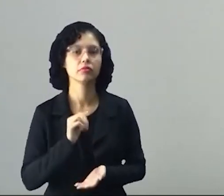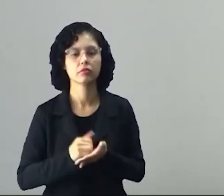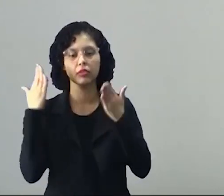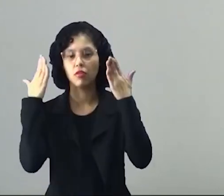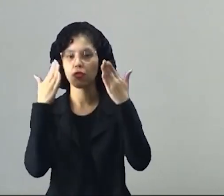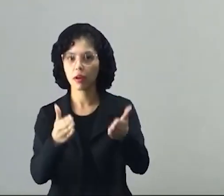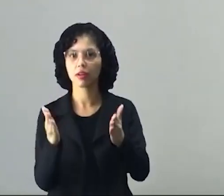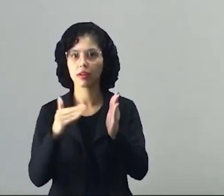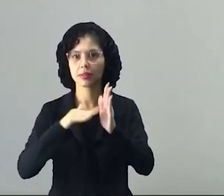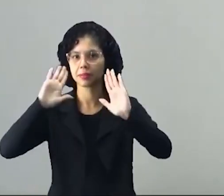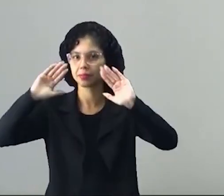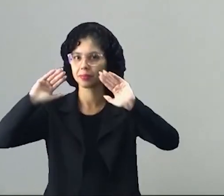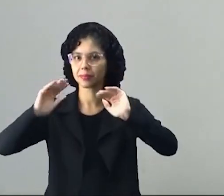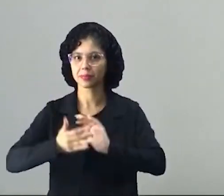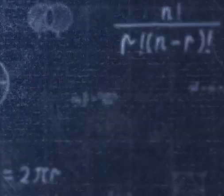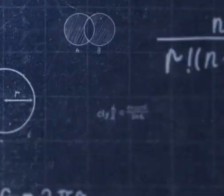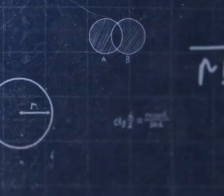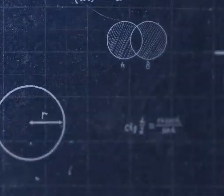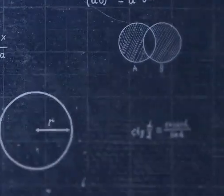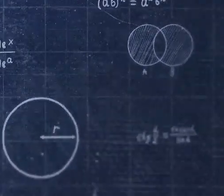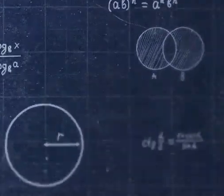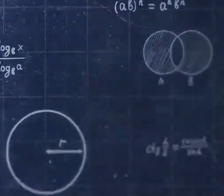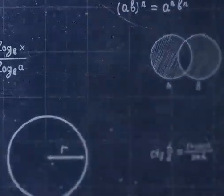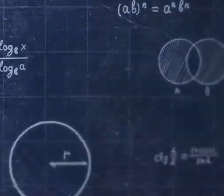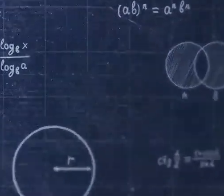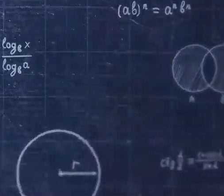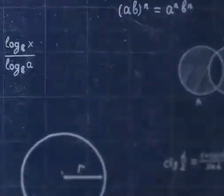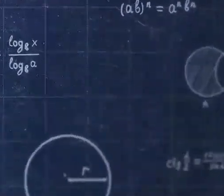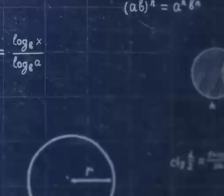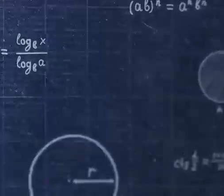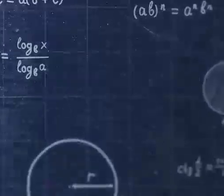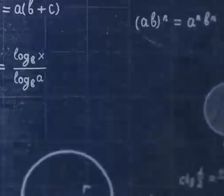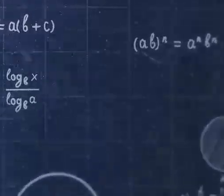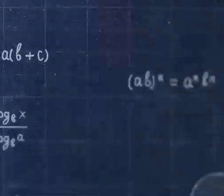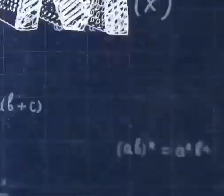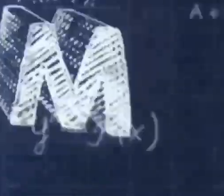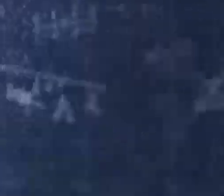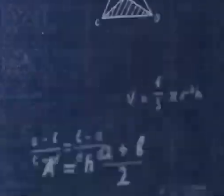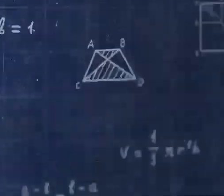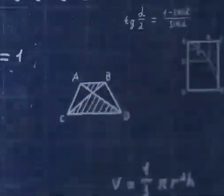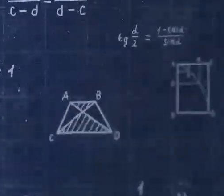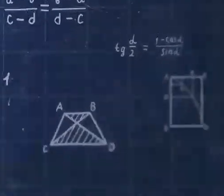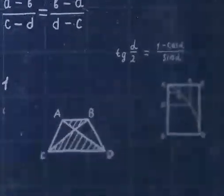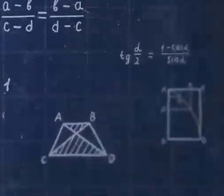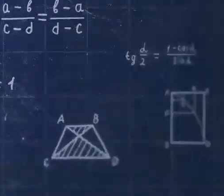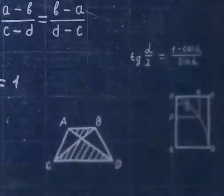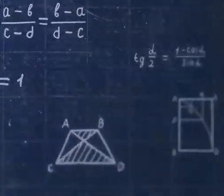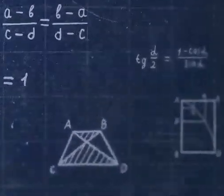propósito e até mais.